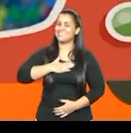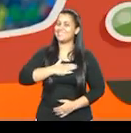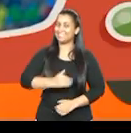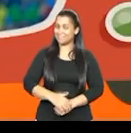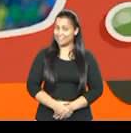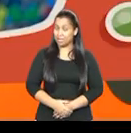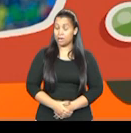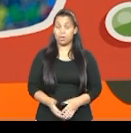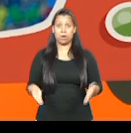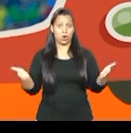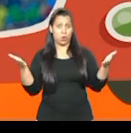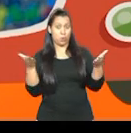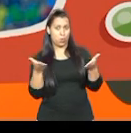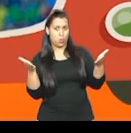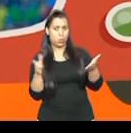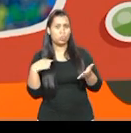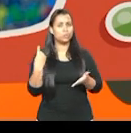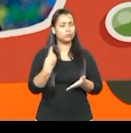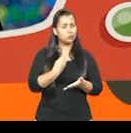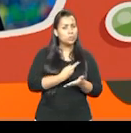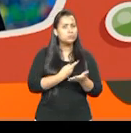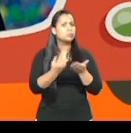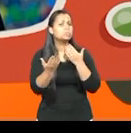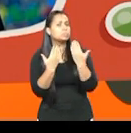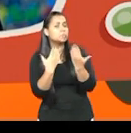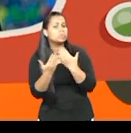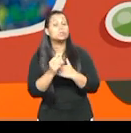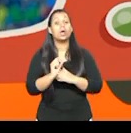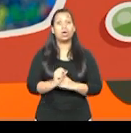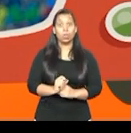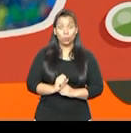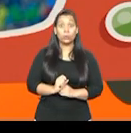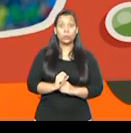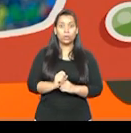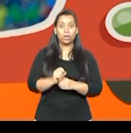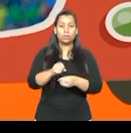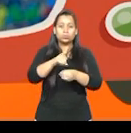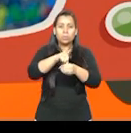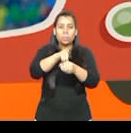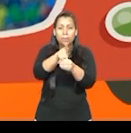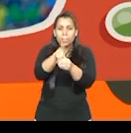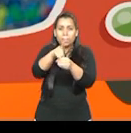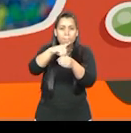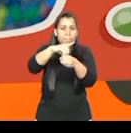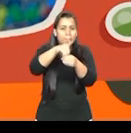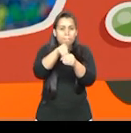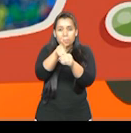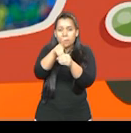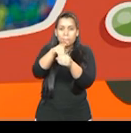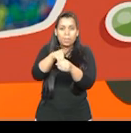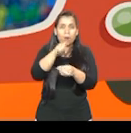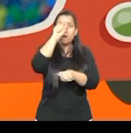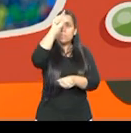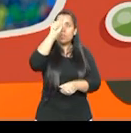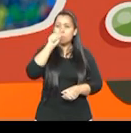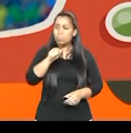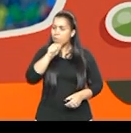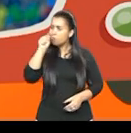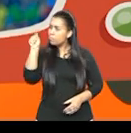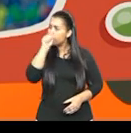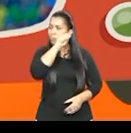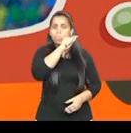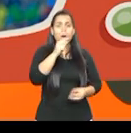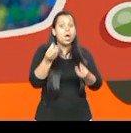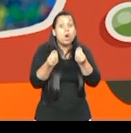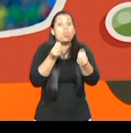esse nosso encontro, estaremos falando sobre rosa dos ventos, pontos cardeais e como nós podemos